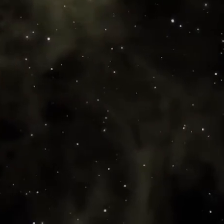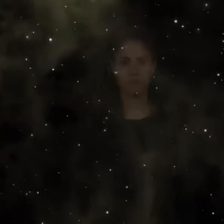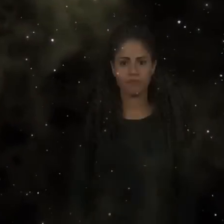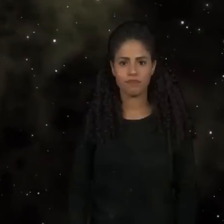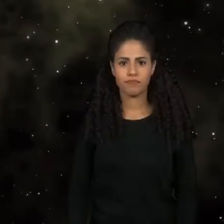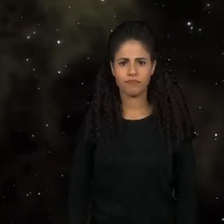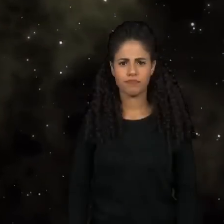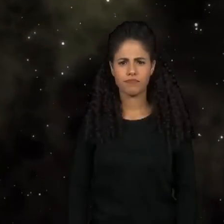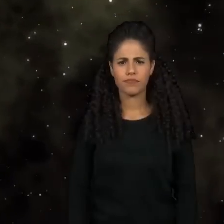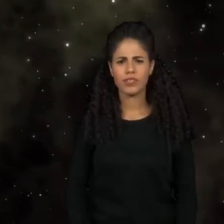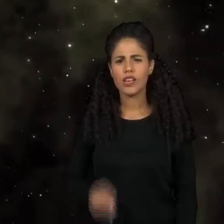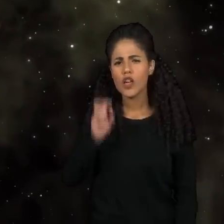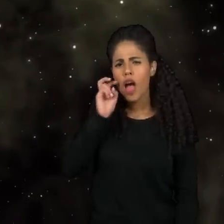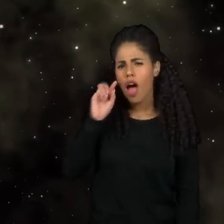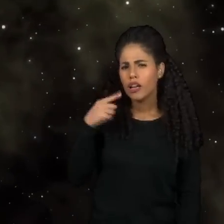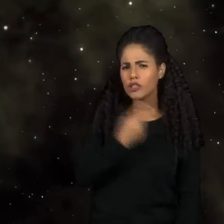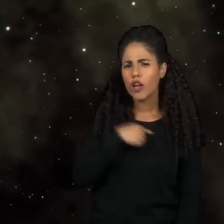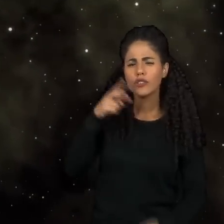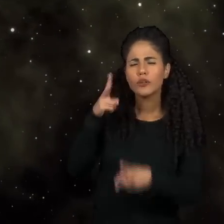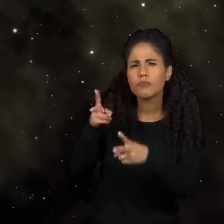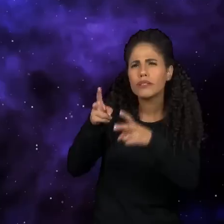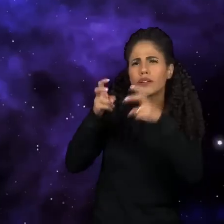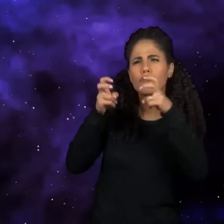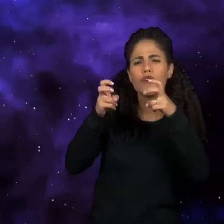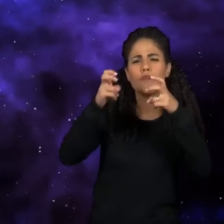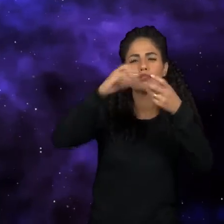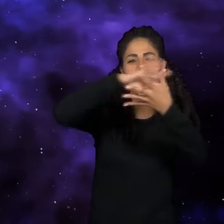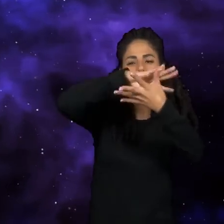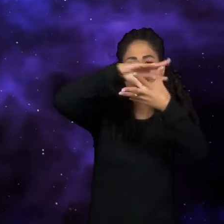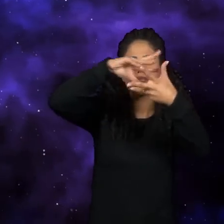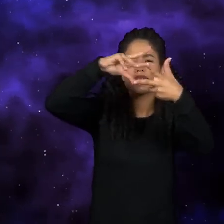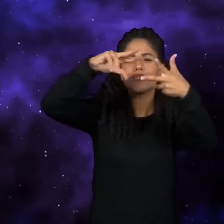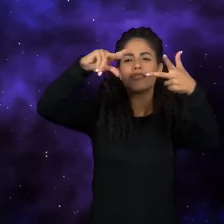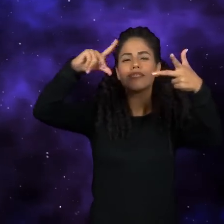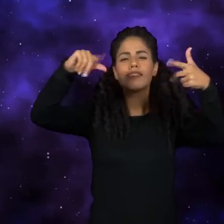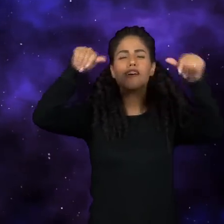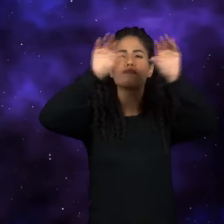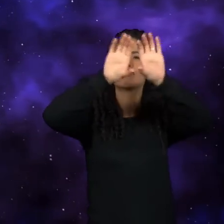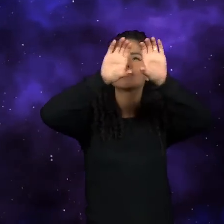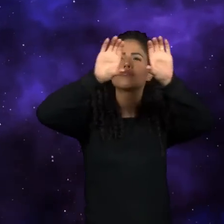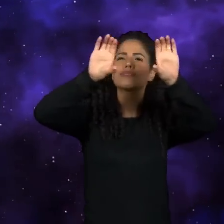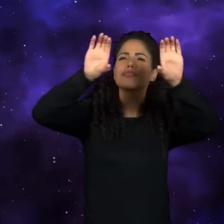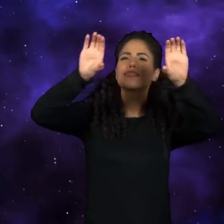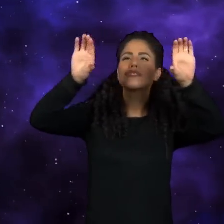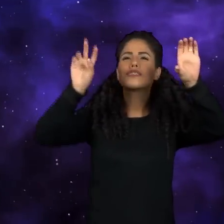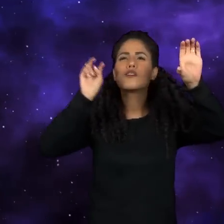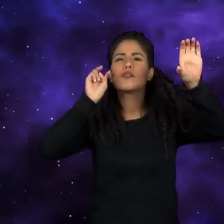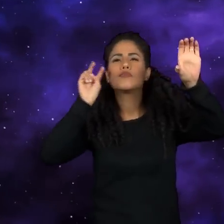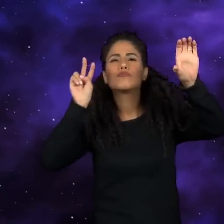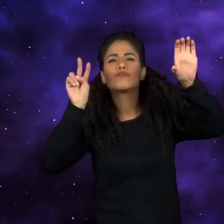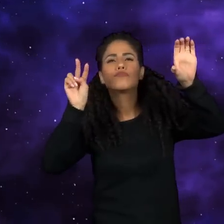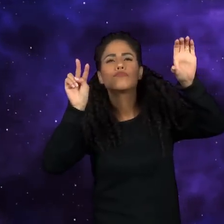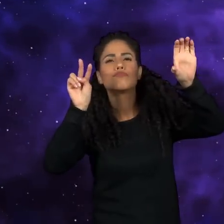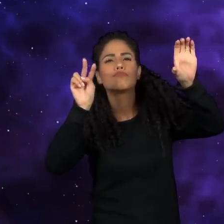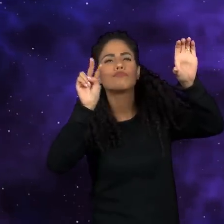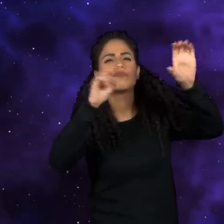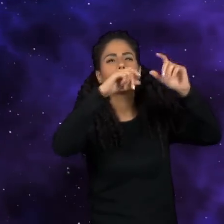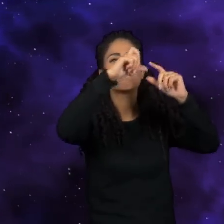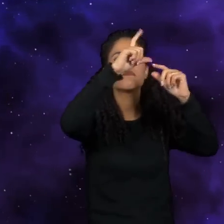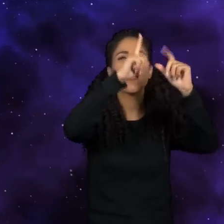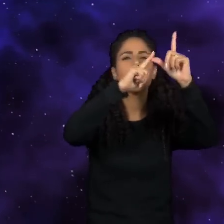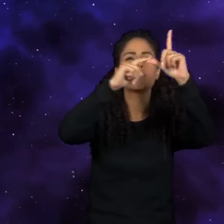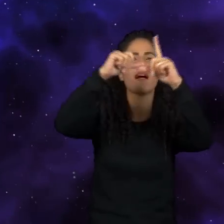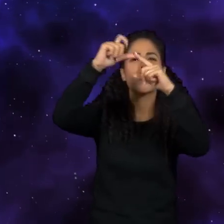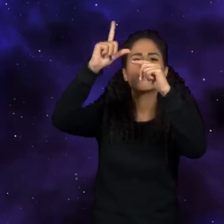Quando observamos rapidamente o céu noturno, parece que os astros situados no espaço sideral estão estáticos,